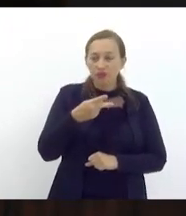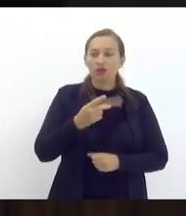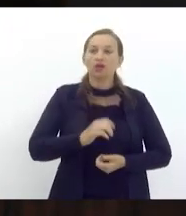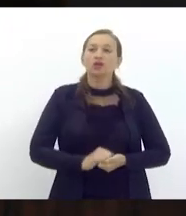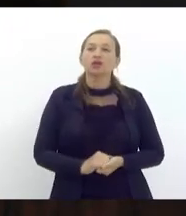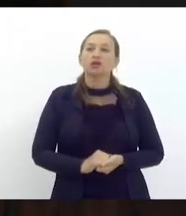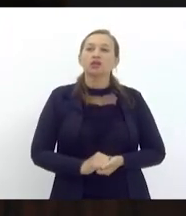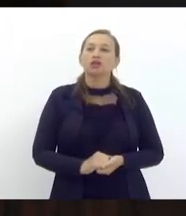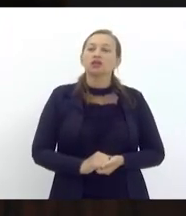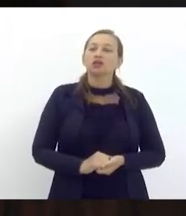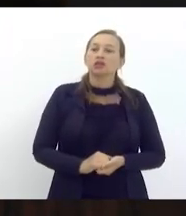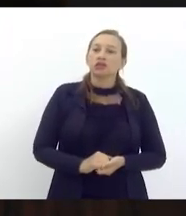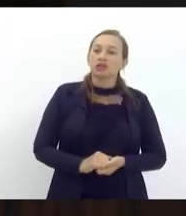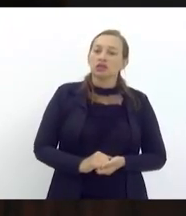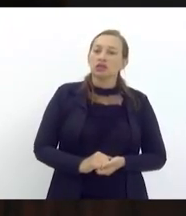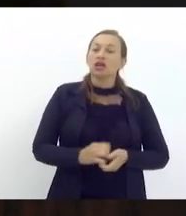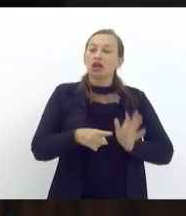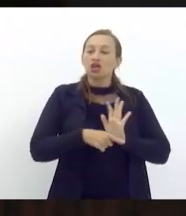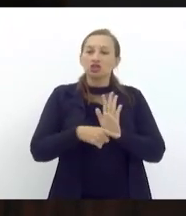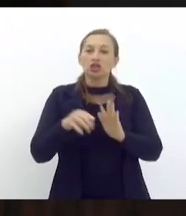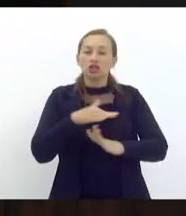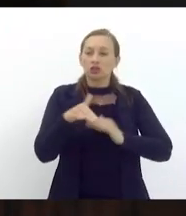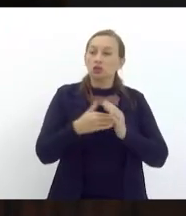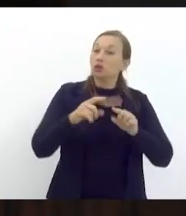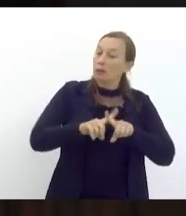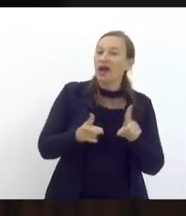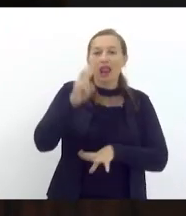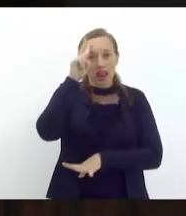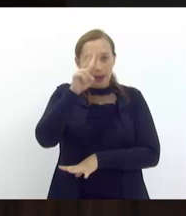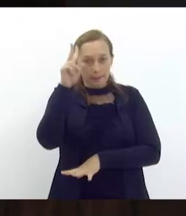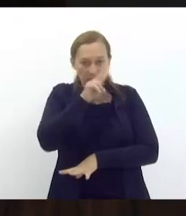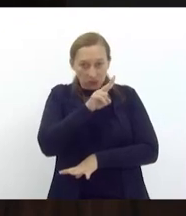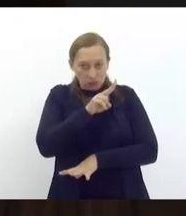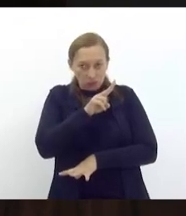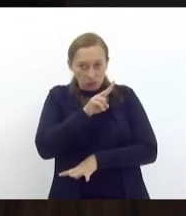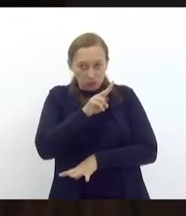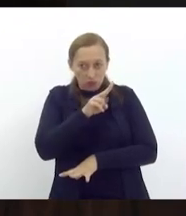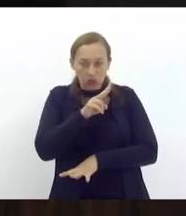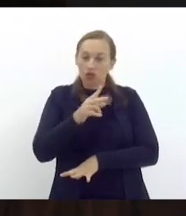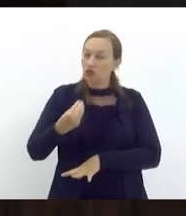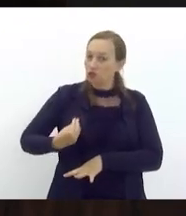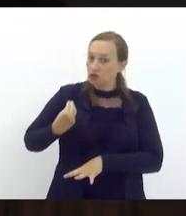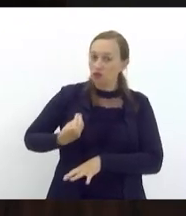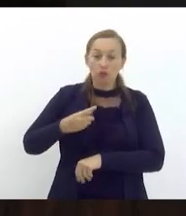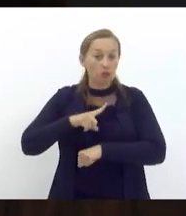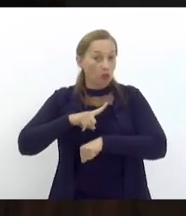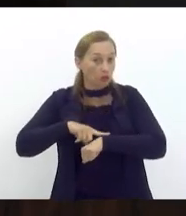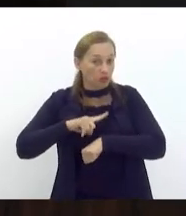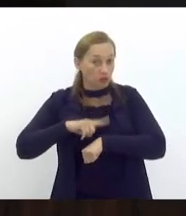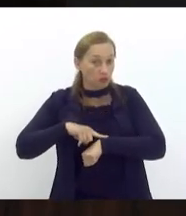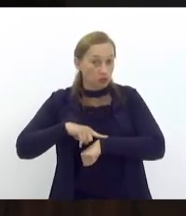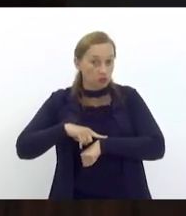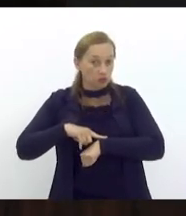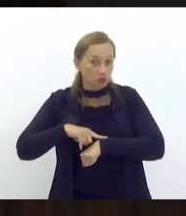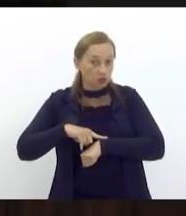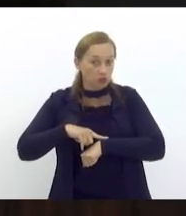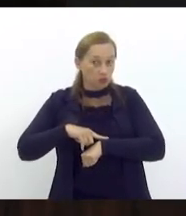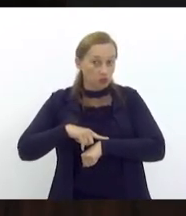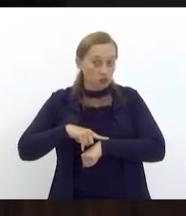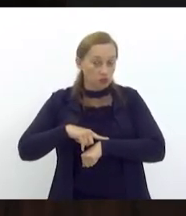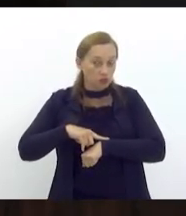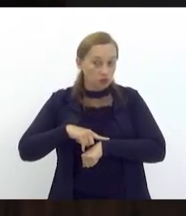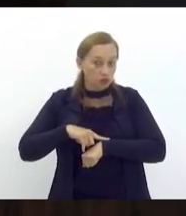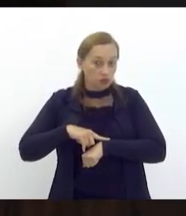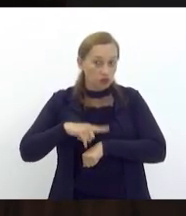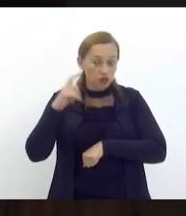solicito sim atender a demanda mas lembrando a gente vive um momento fora da curva no